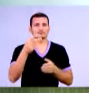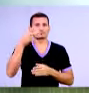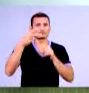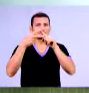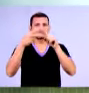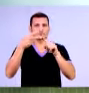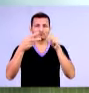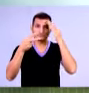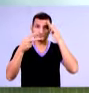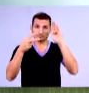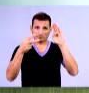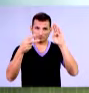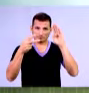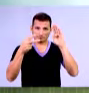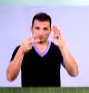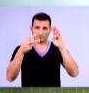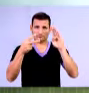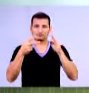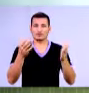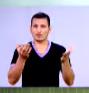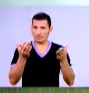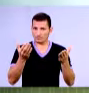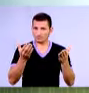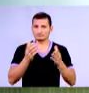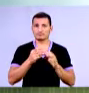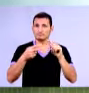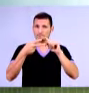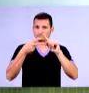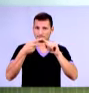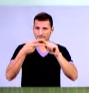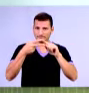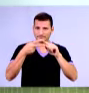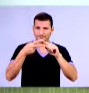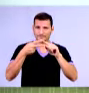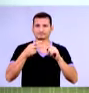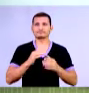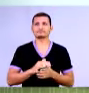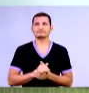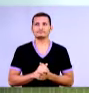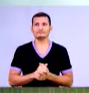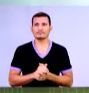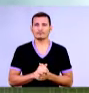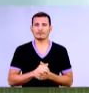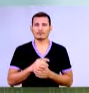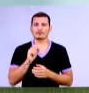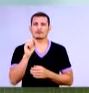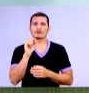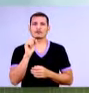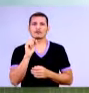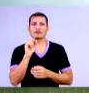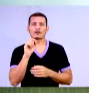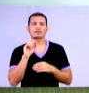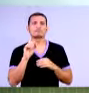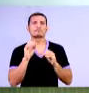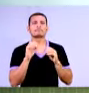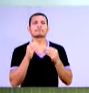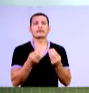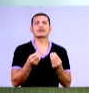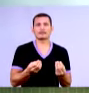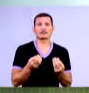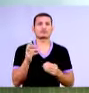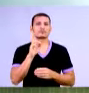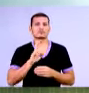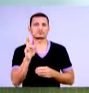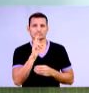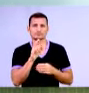aspectos principais que eu gostaria de discutir com vocês. O primeiro aspecto é justamente a finalidade do uso da multimídia, né?